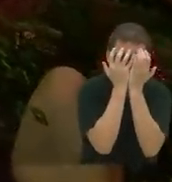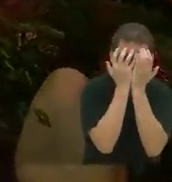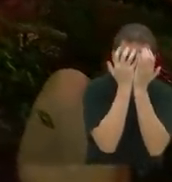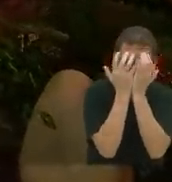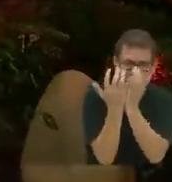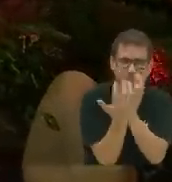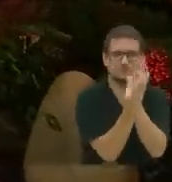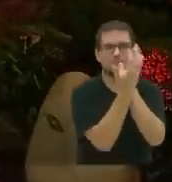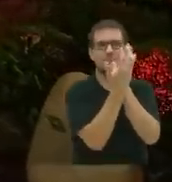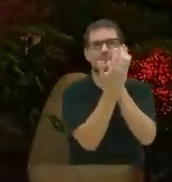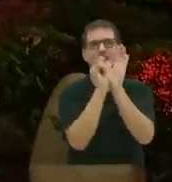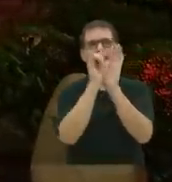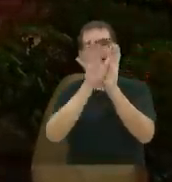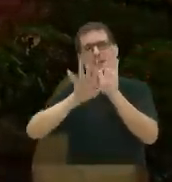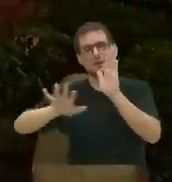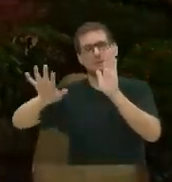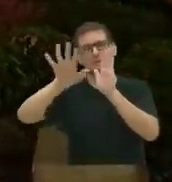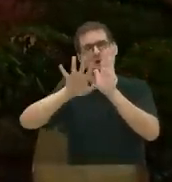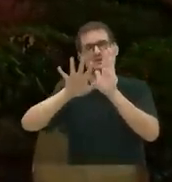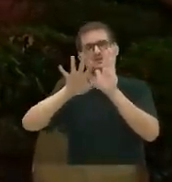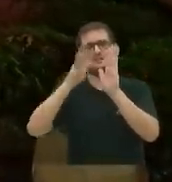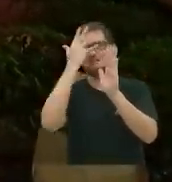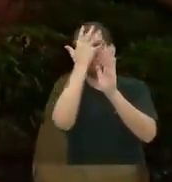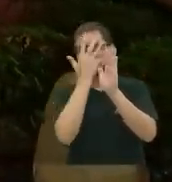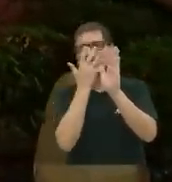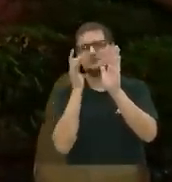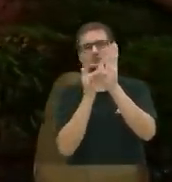Ó bendita Verônica,